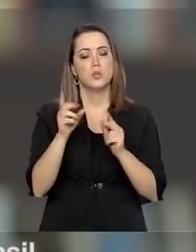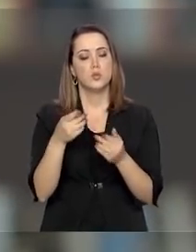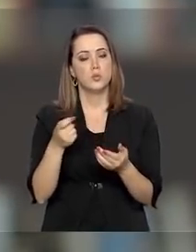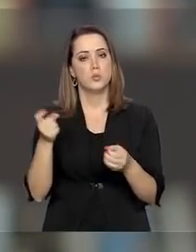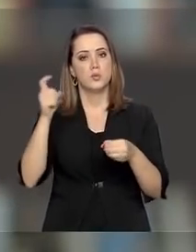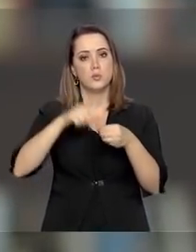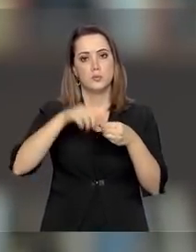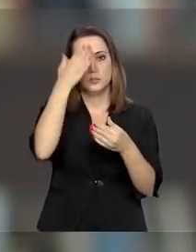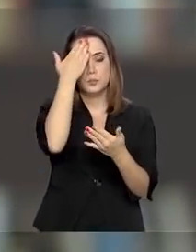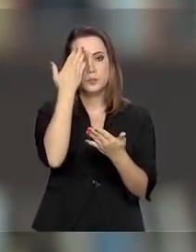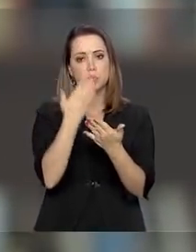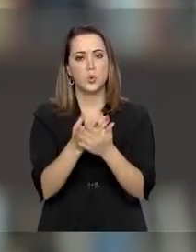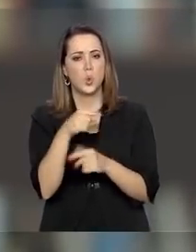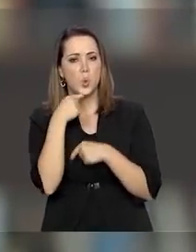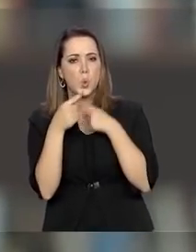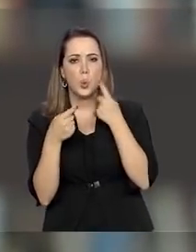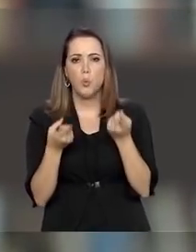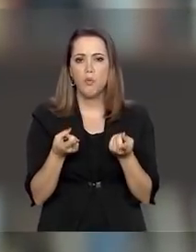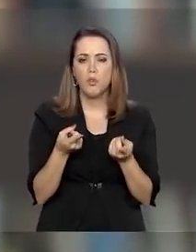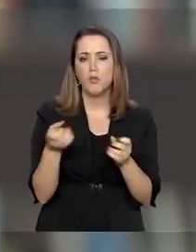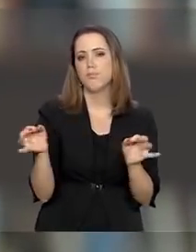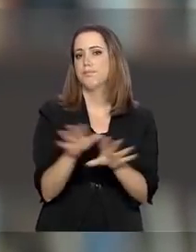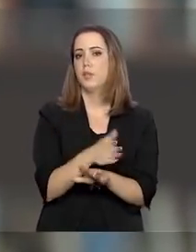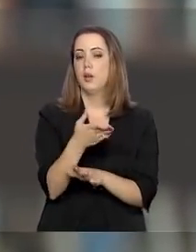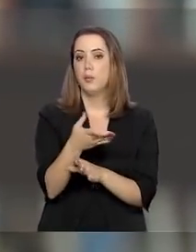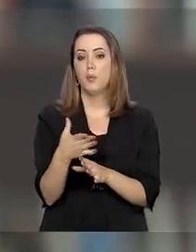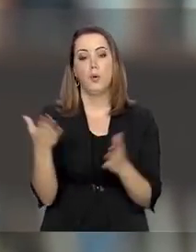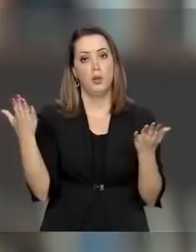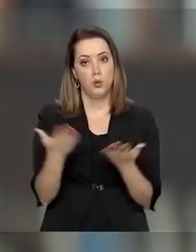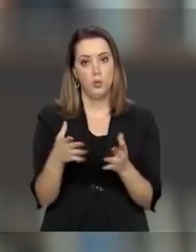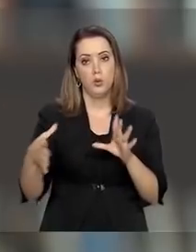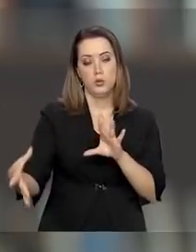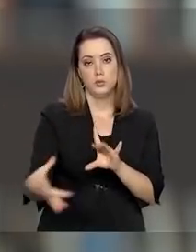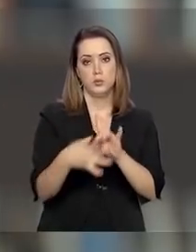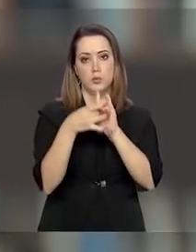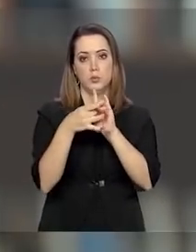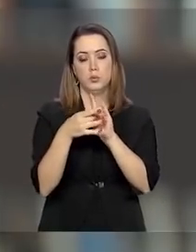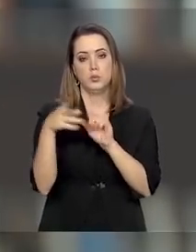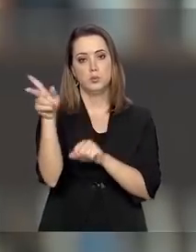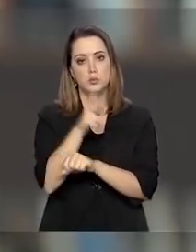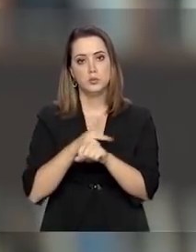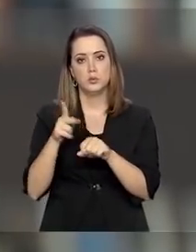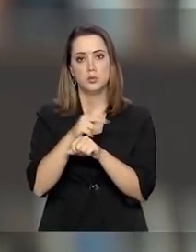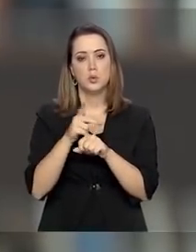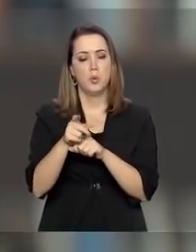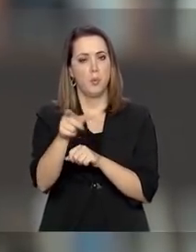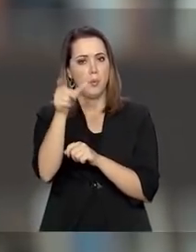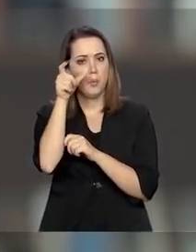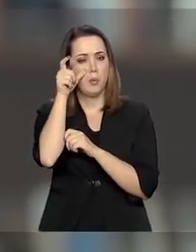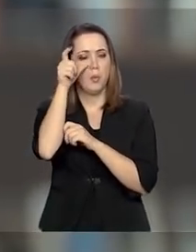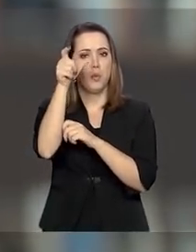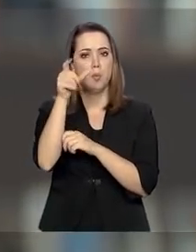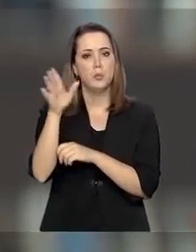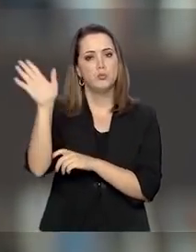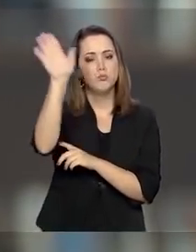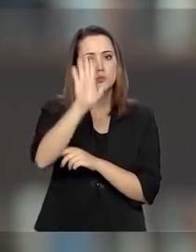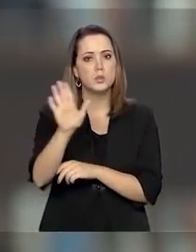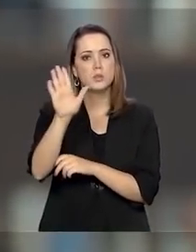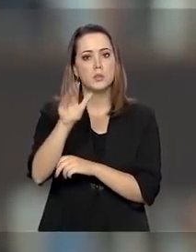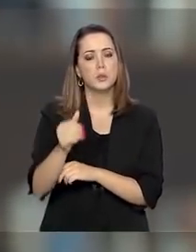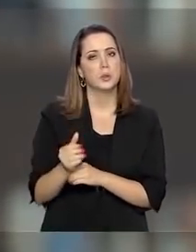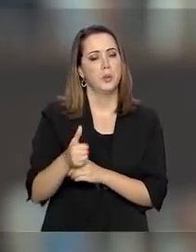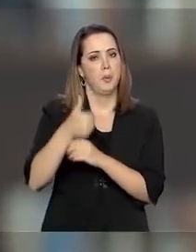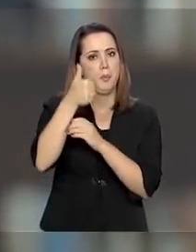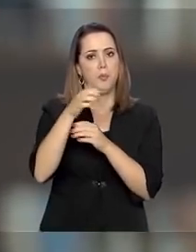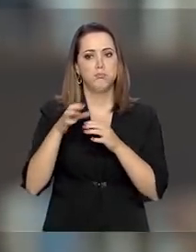brasil a certeza chegou ao fim é hora de unir o país e colocar os interesses nacionais acima dos interesses de